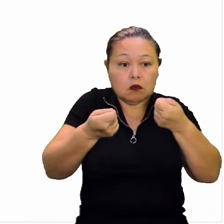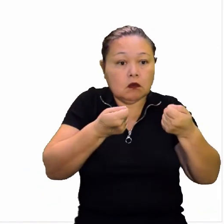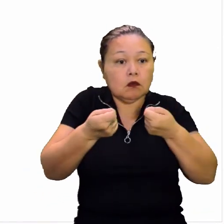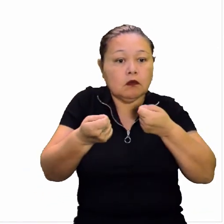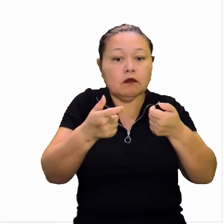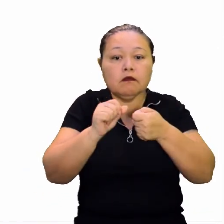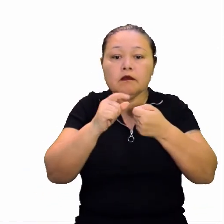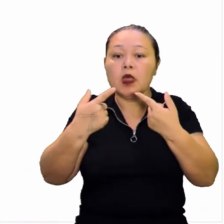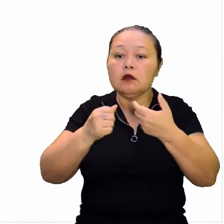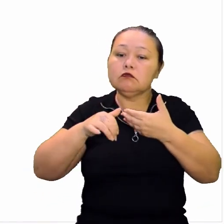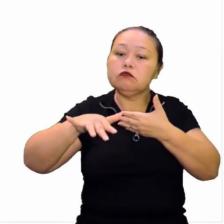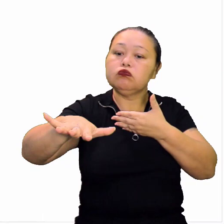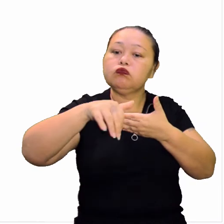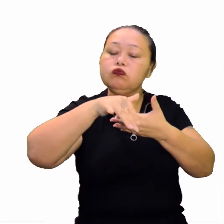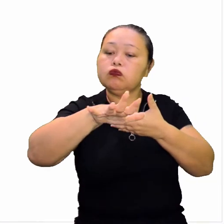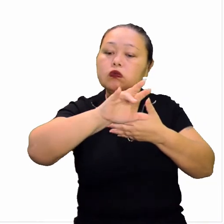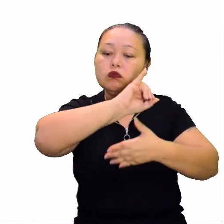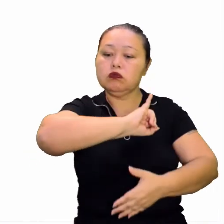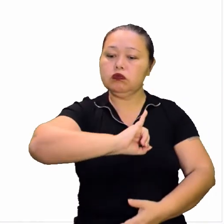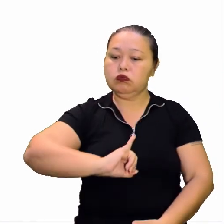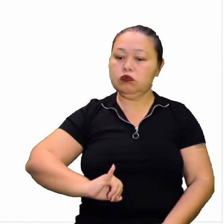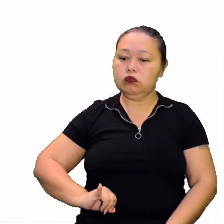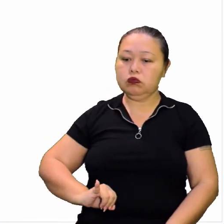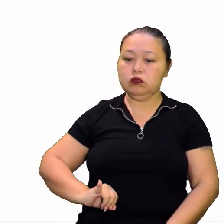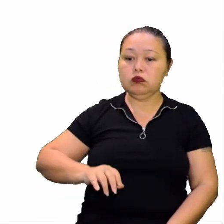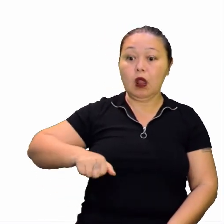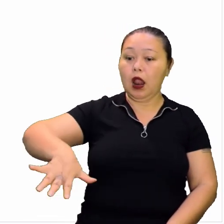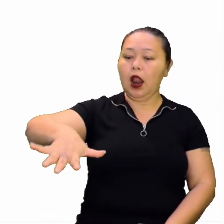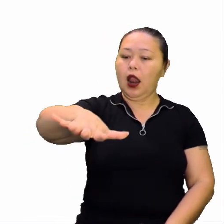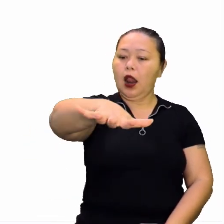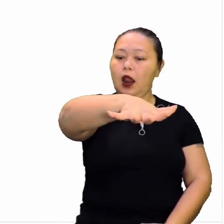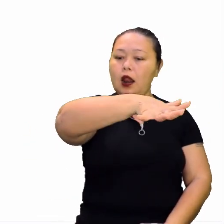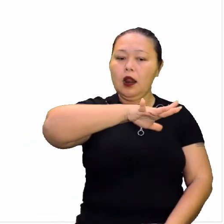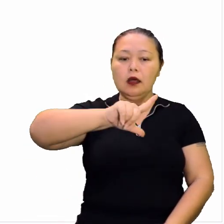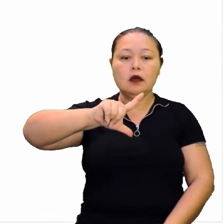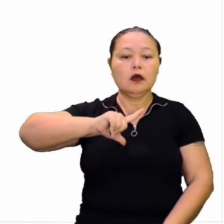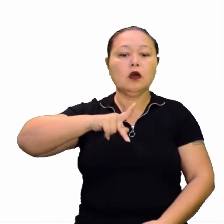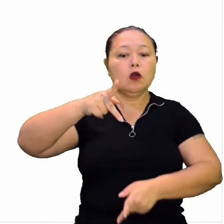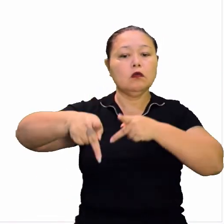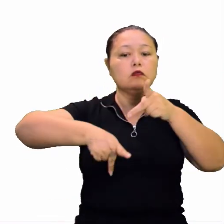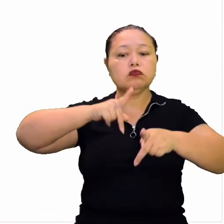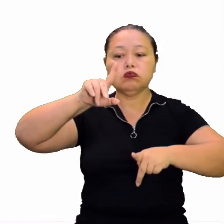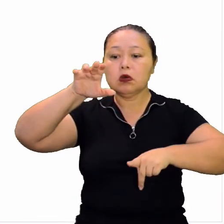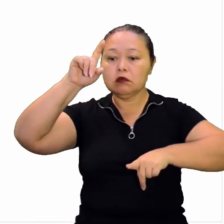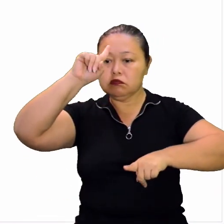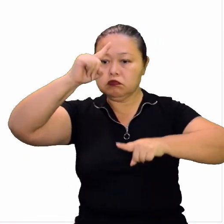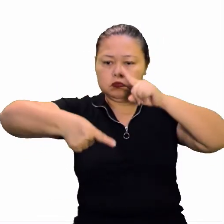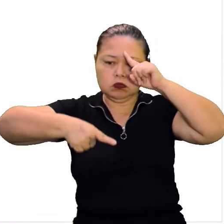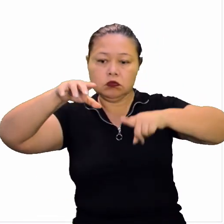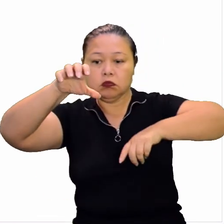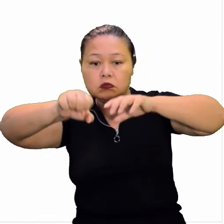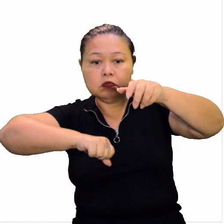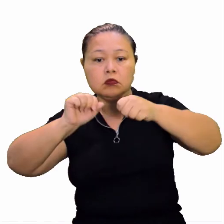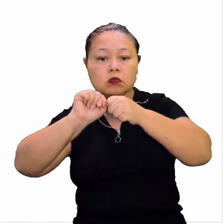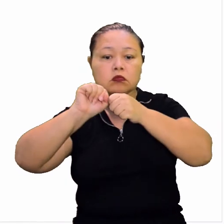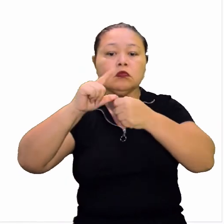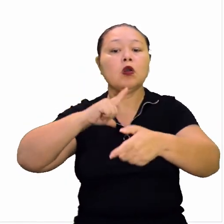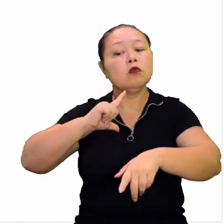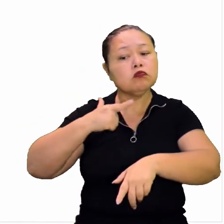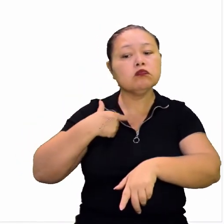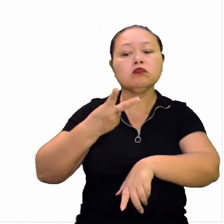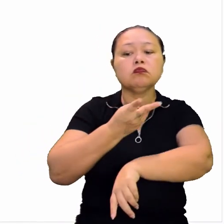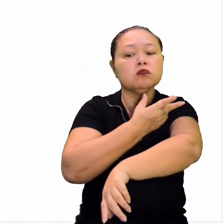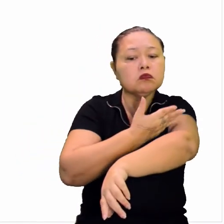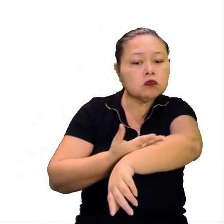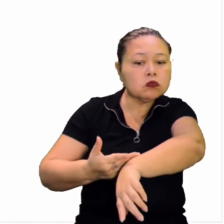da extensão alcançada pelo Império de tão grande. Os povos dominados pelos persas podiam conservar seu costume, suas leis,